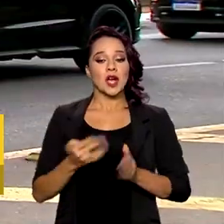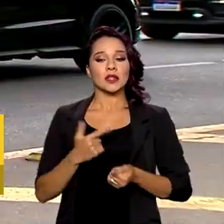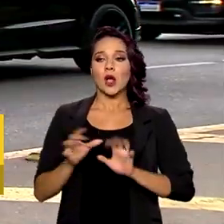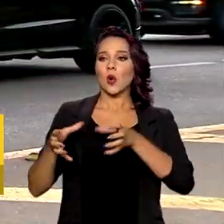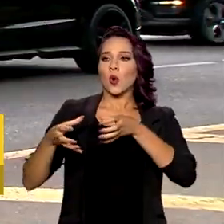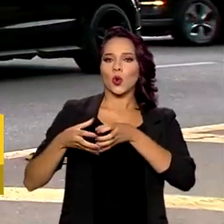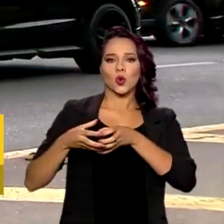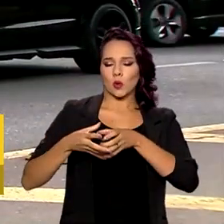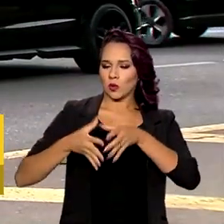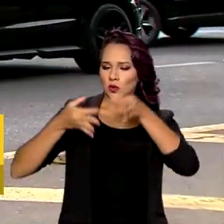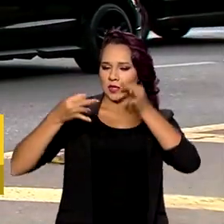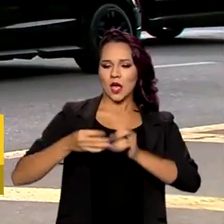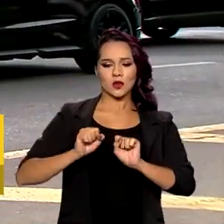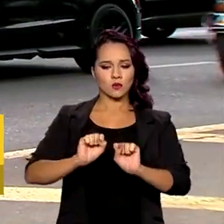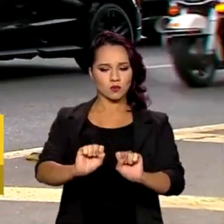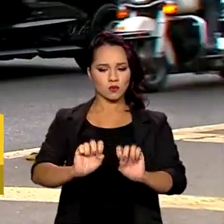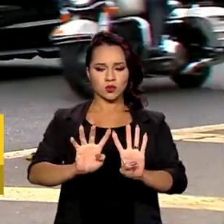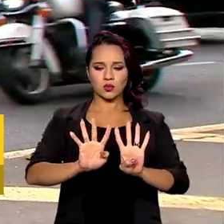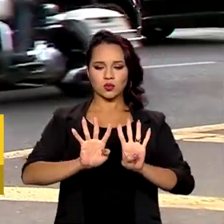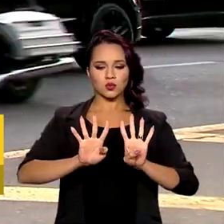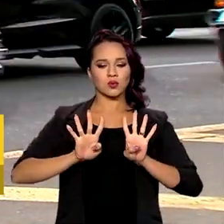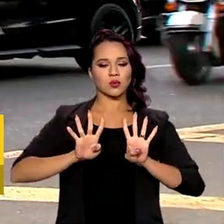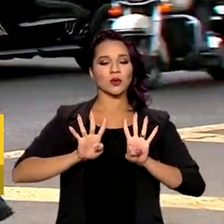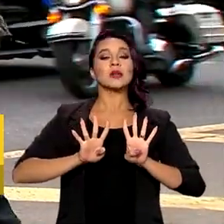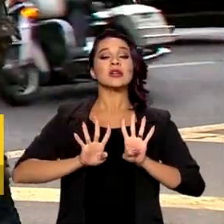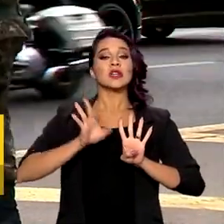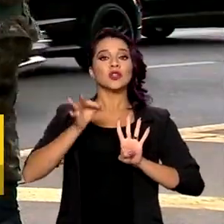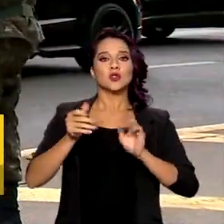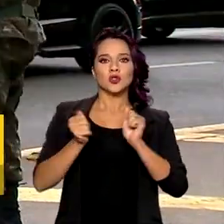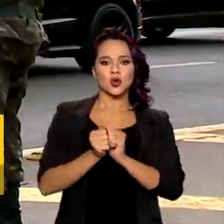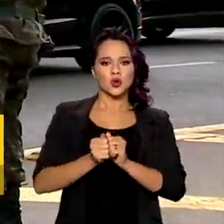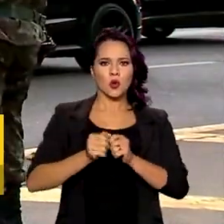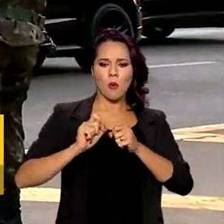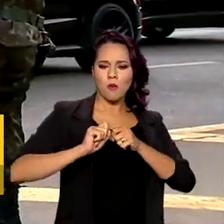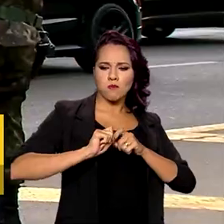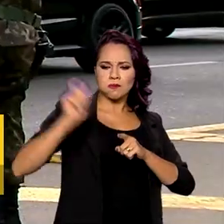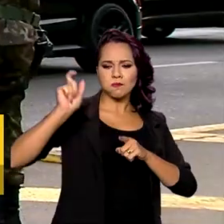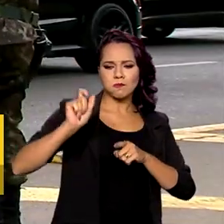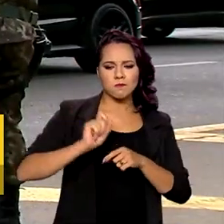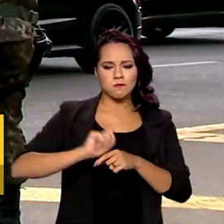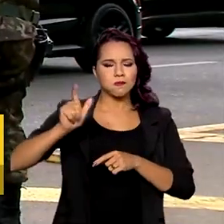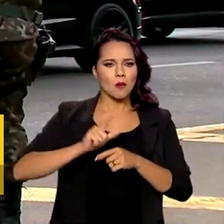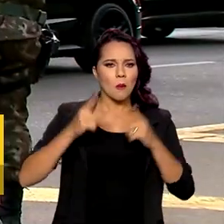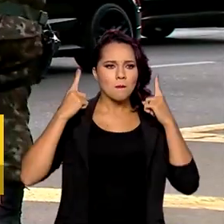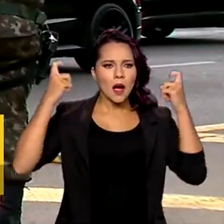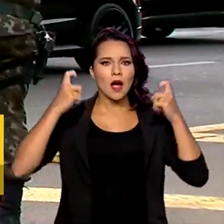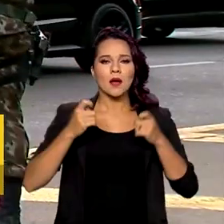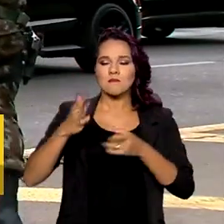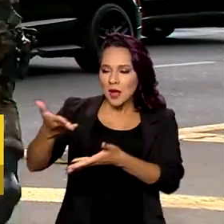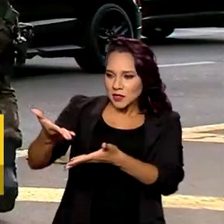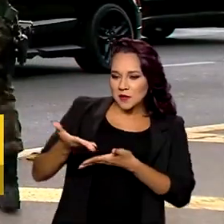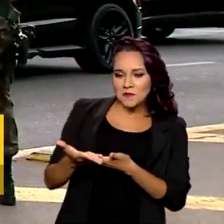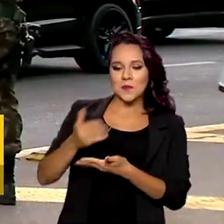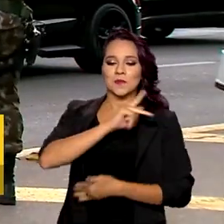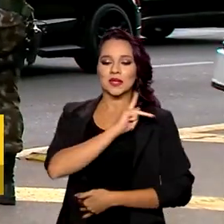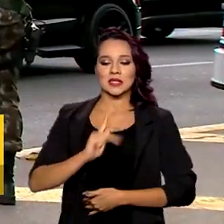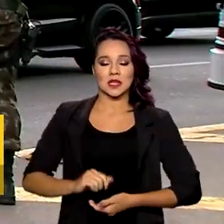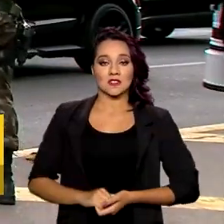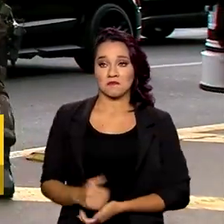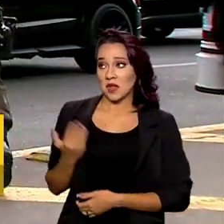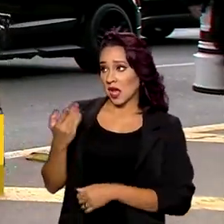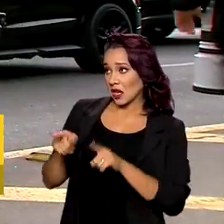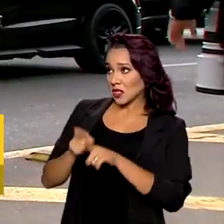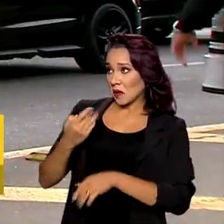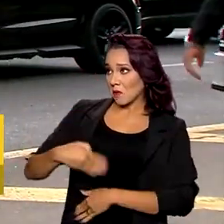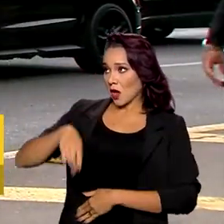tropa posicionada, né, junto com a salva de tiros também, para recepcionar o presidente. O general Dutra também é